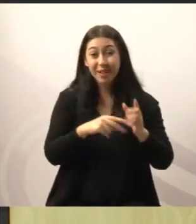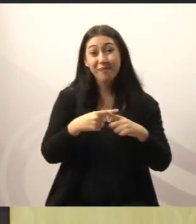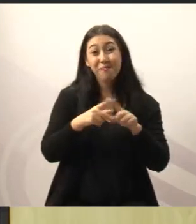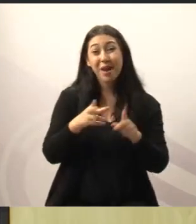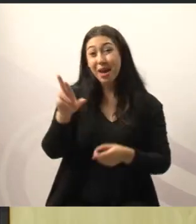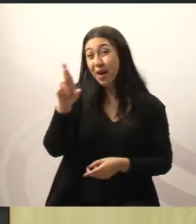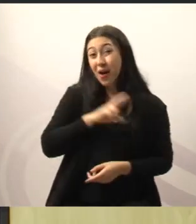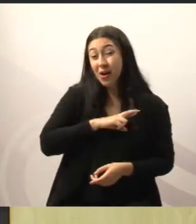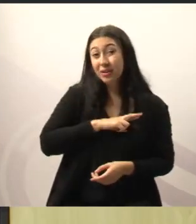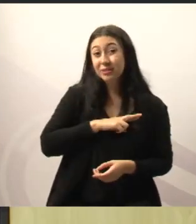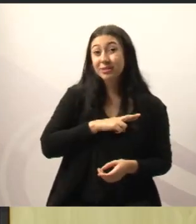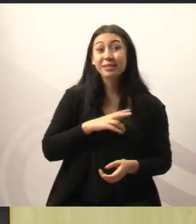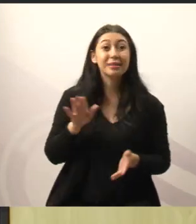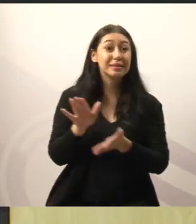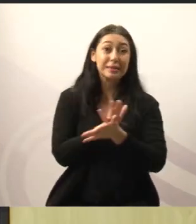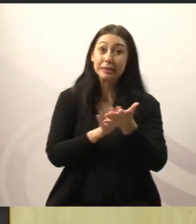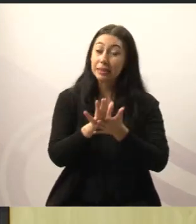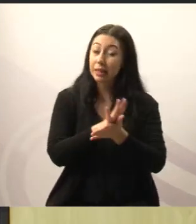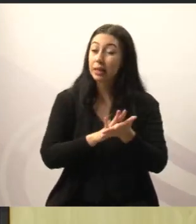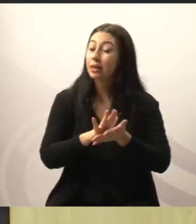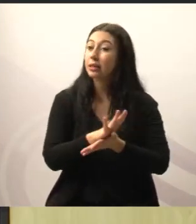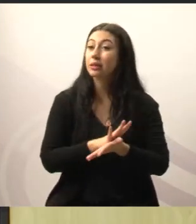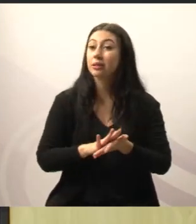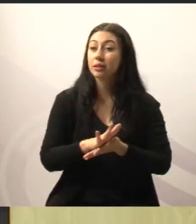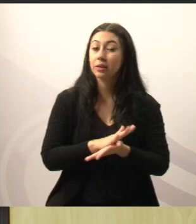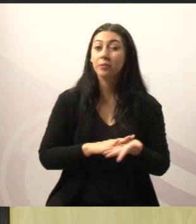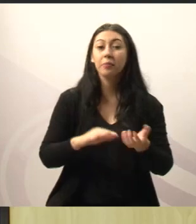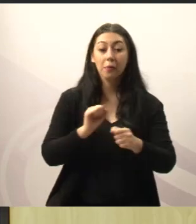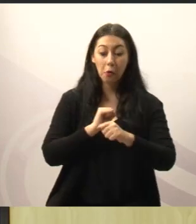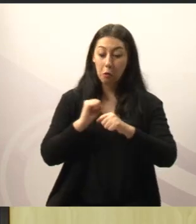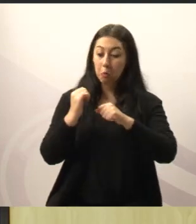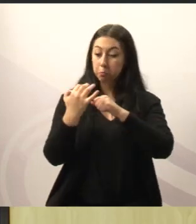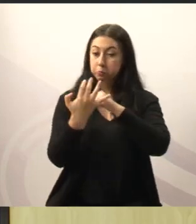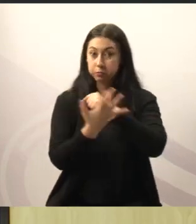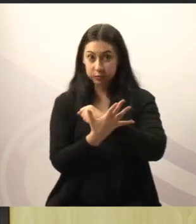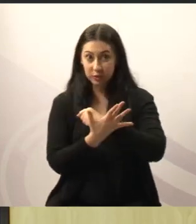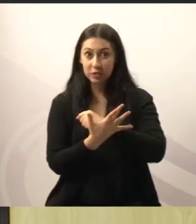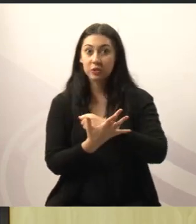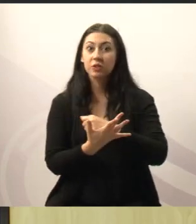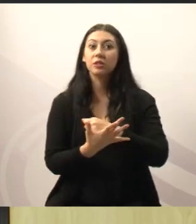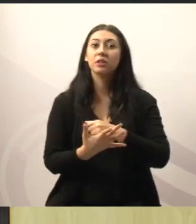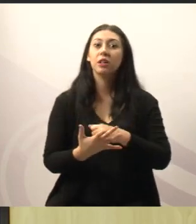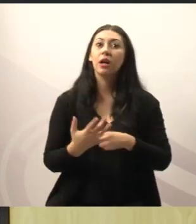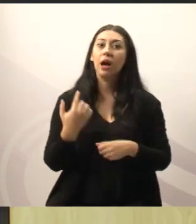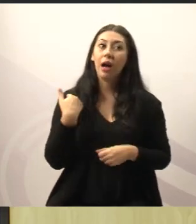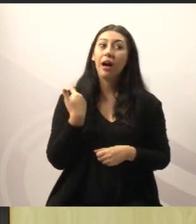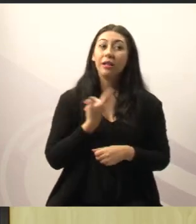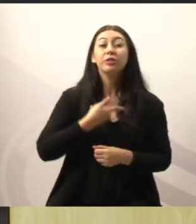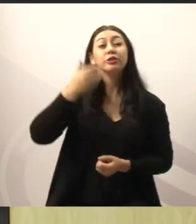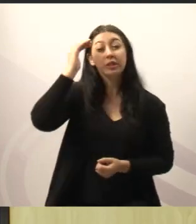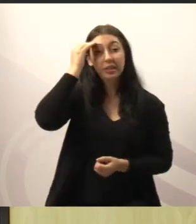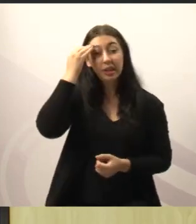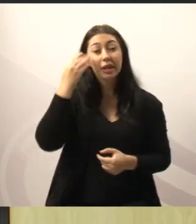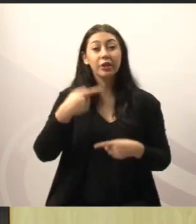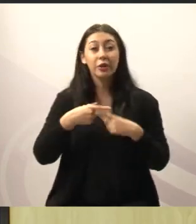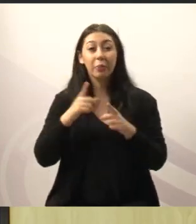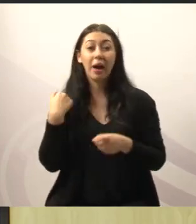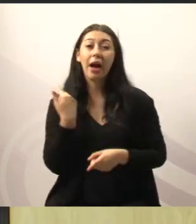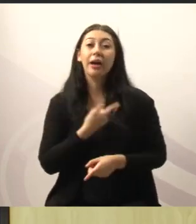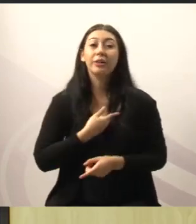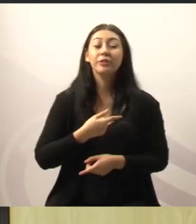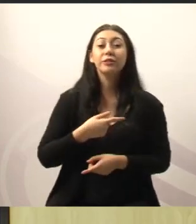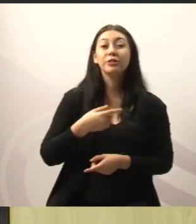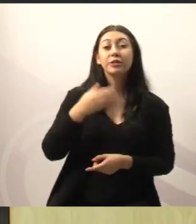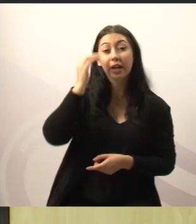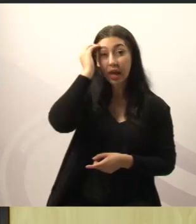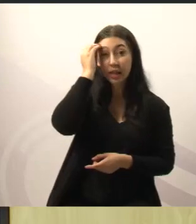momento. Considerando a progressão da patologia Covid-19, conjuntamente com o apelo de muitas instituições para o